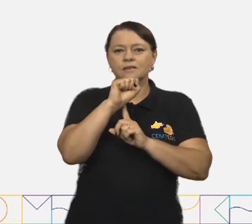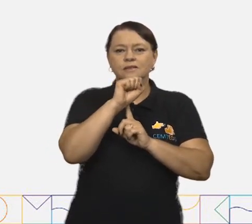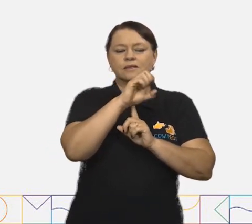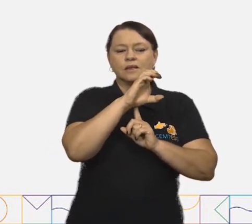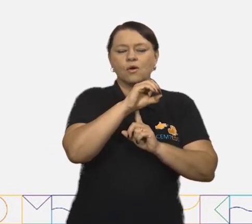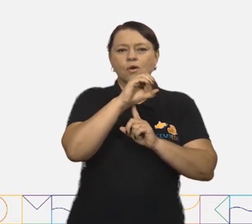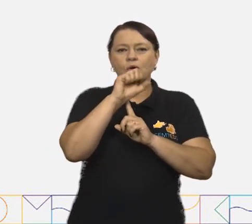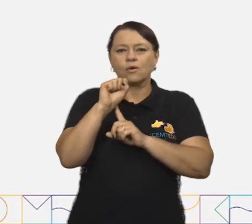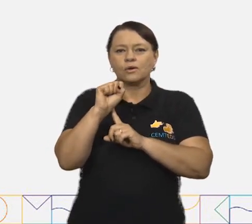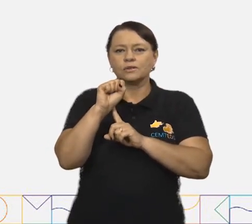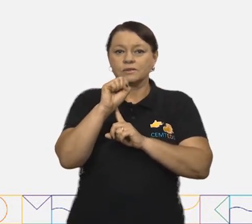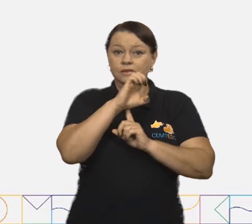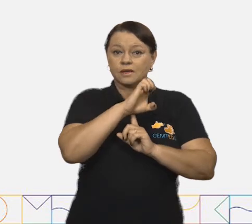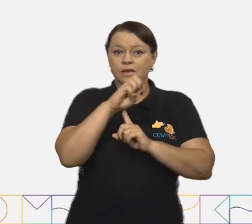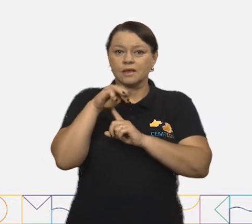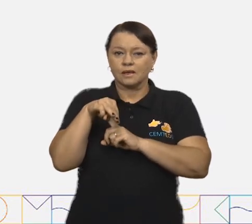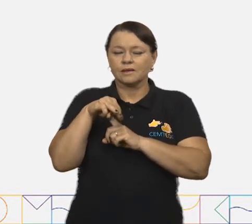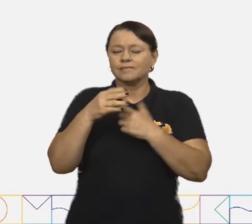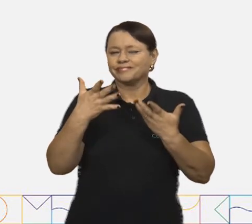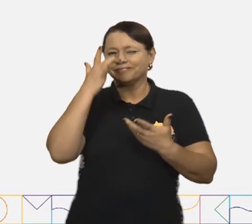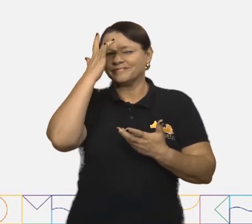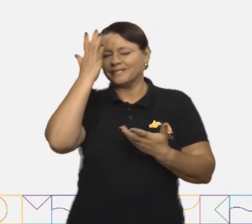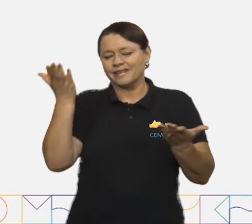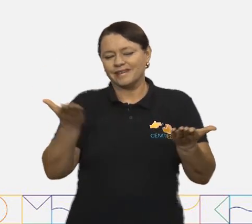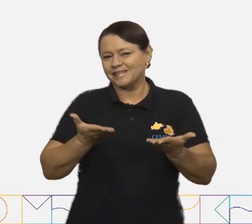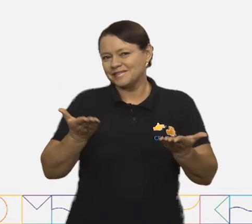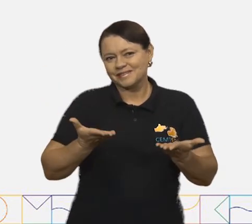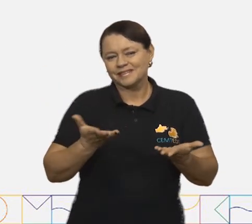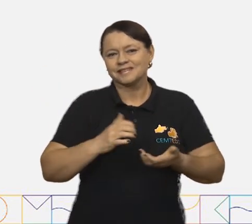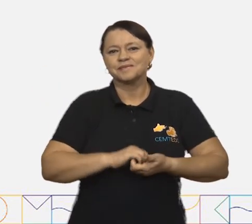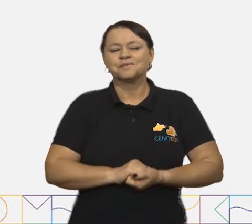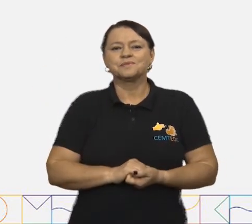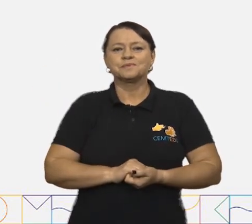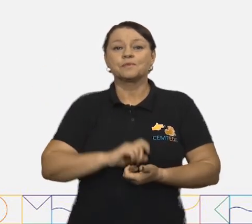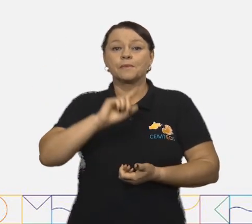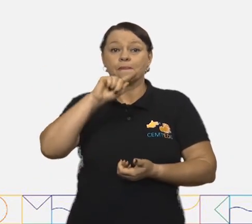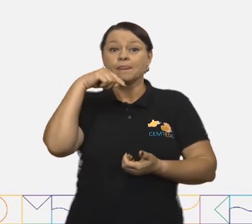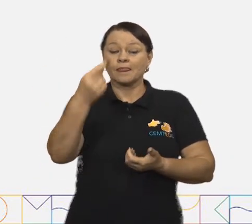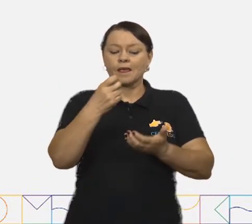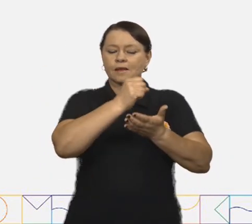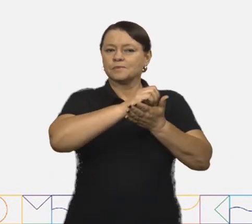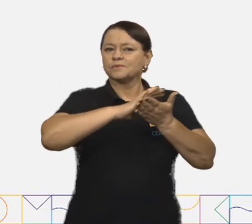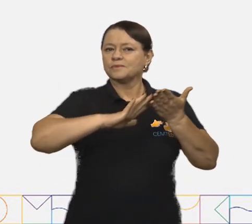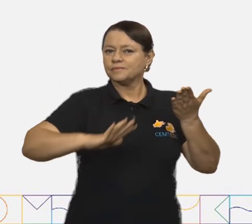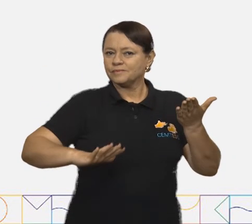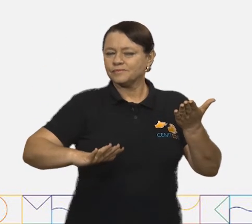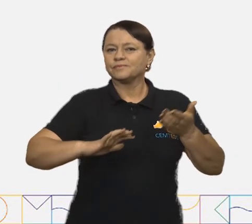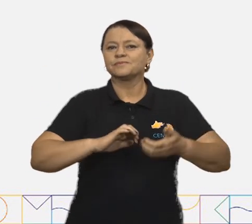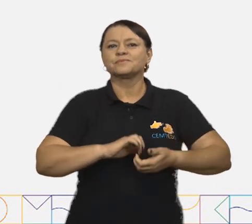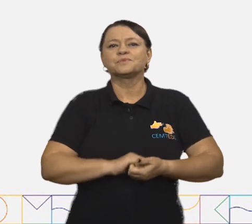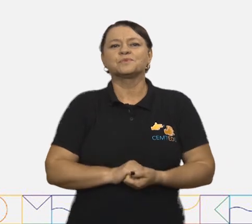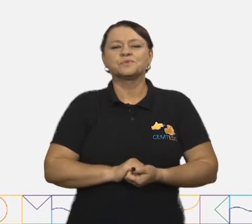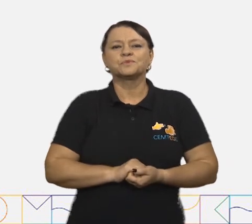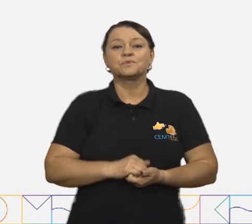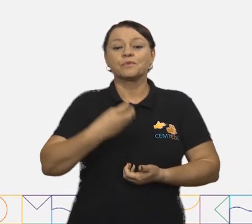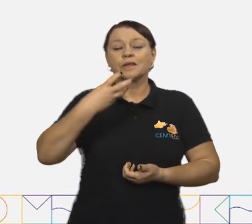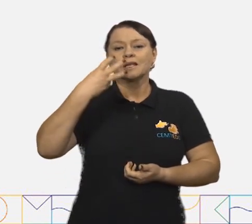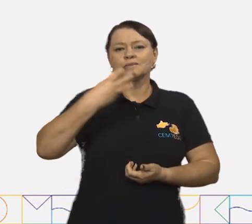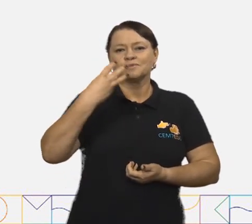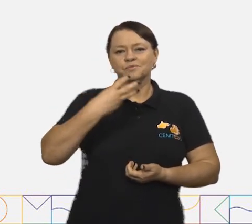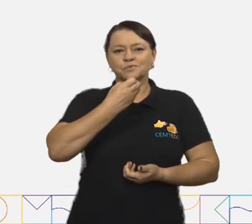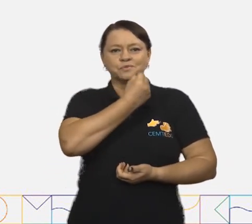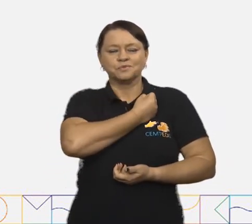América. A sílaba tônica destas palavras encontram-se na antepenúltima sílaba.